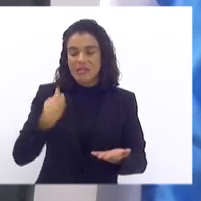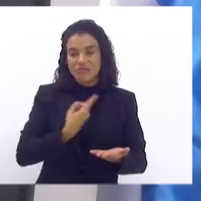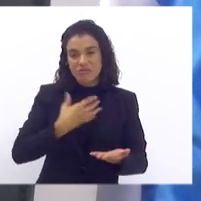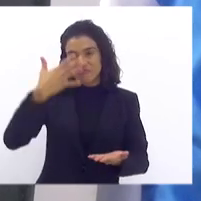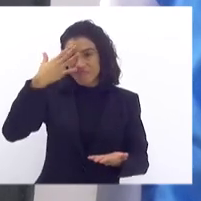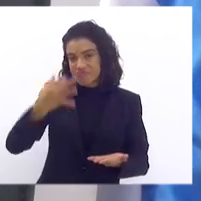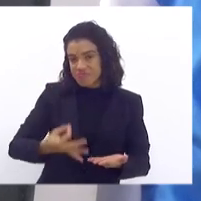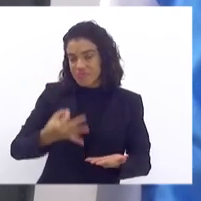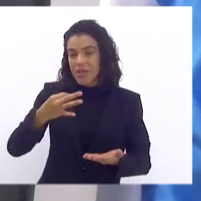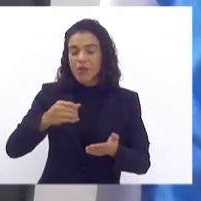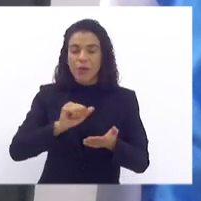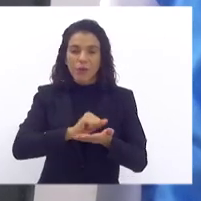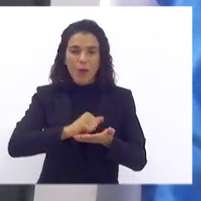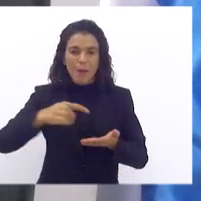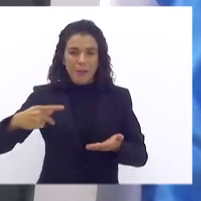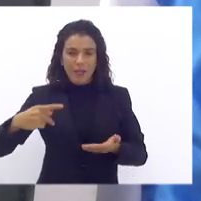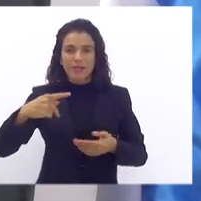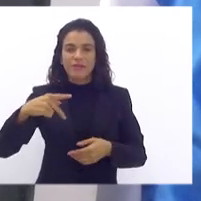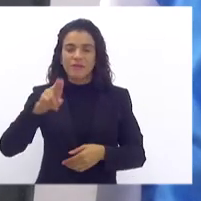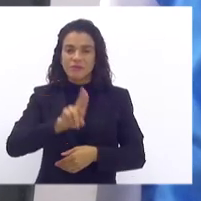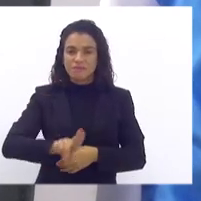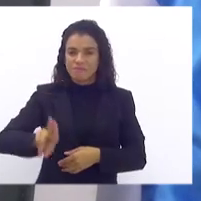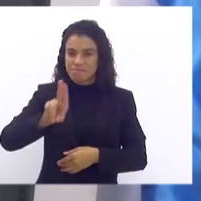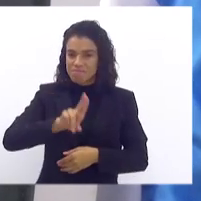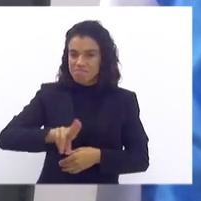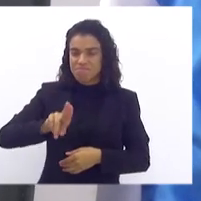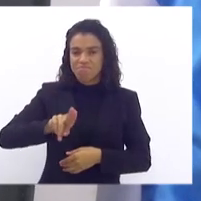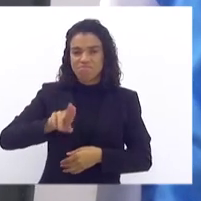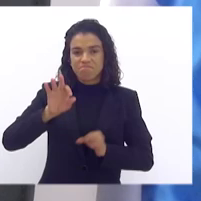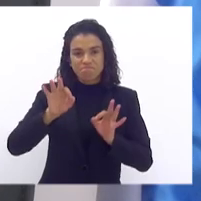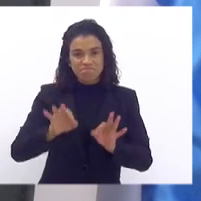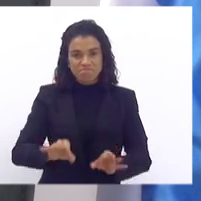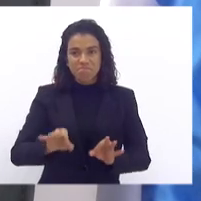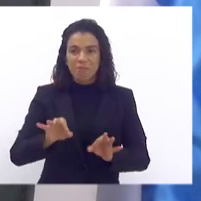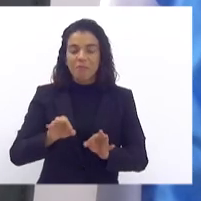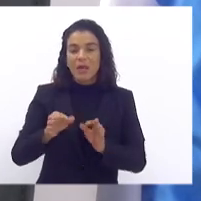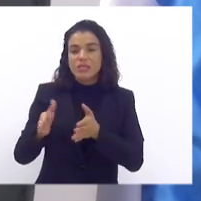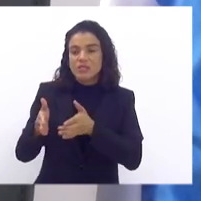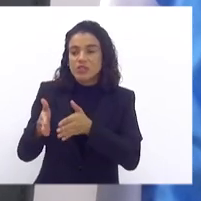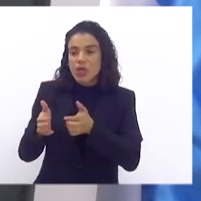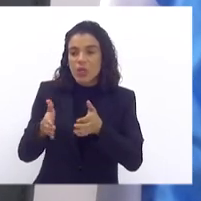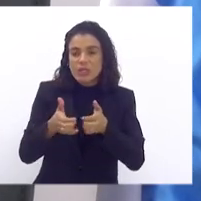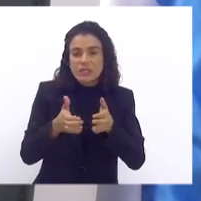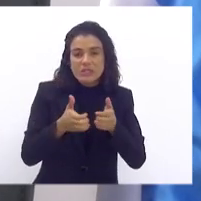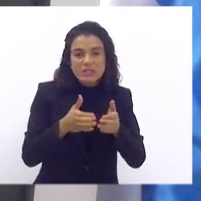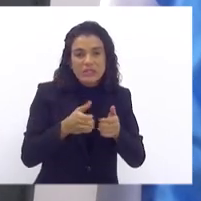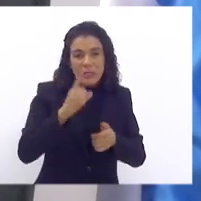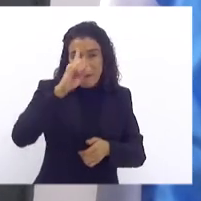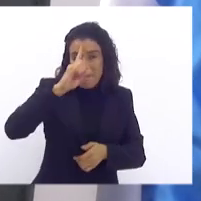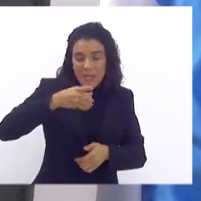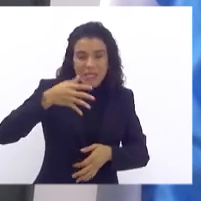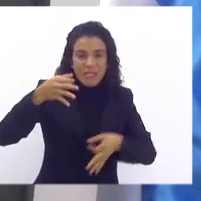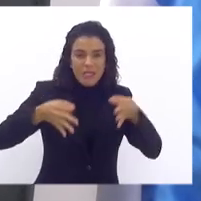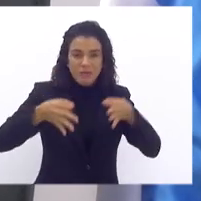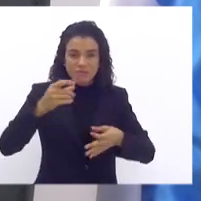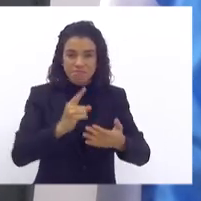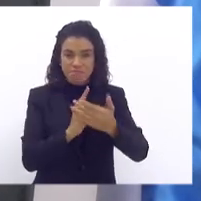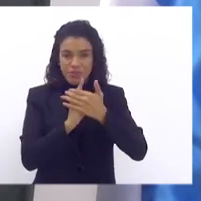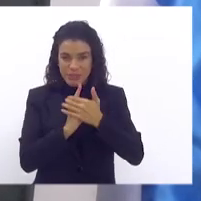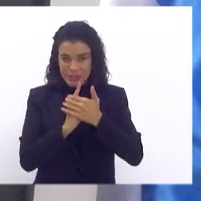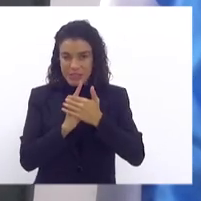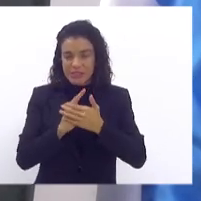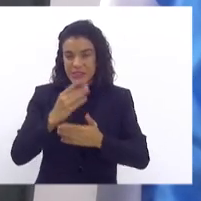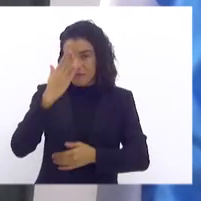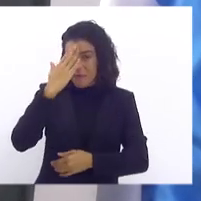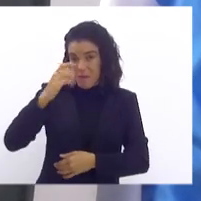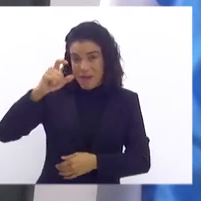aplicativo é utilizado com muita veemência para solicitação de medida protetiva da Lei Maria da Penha,